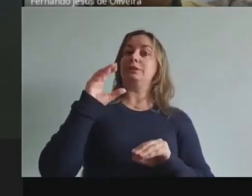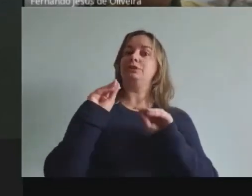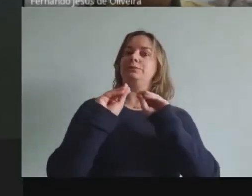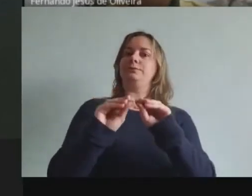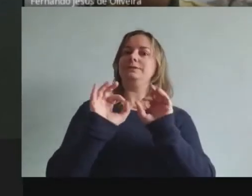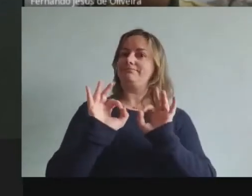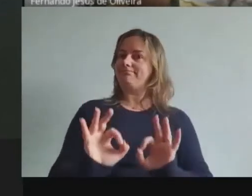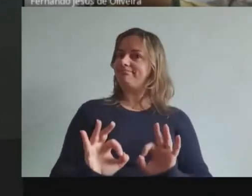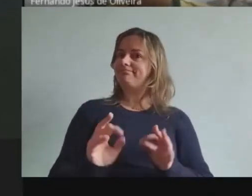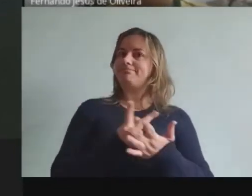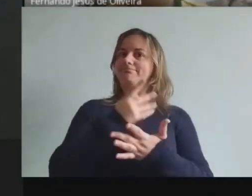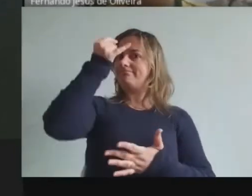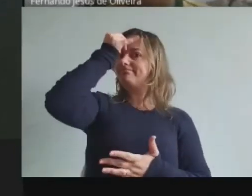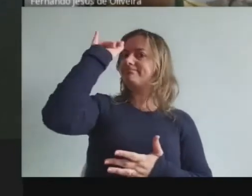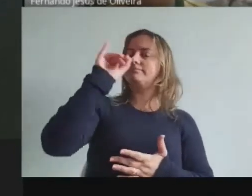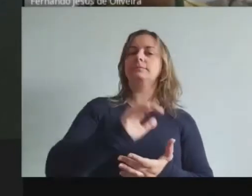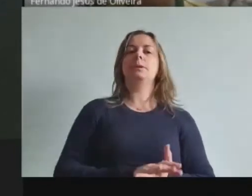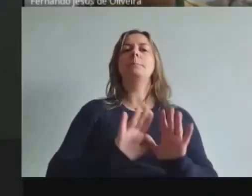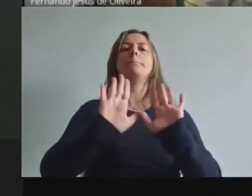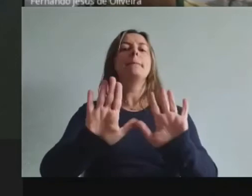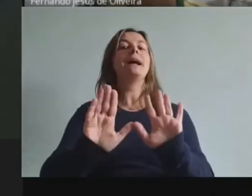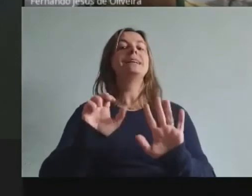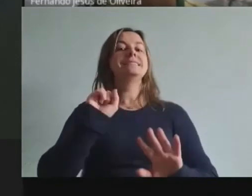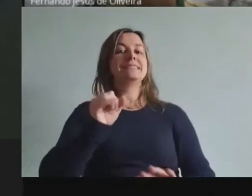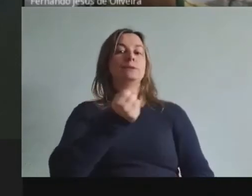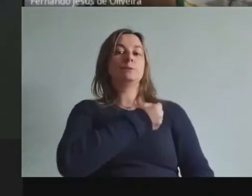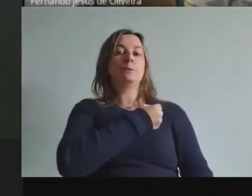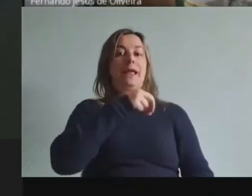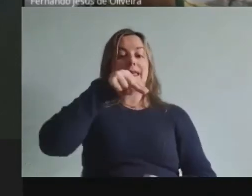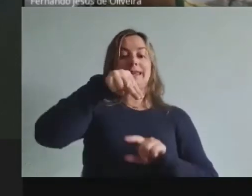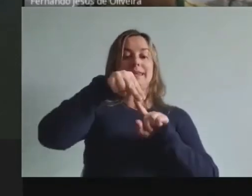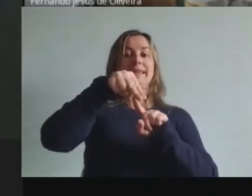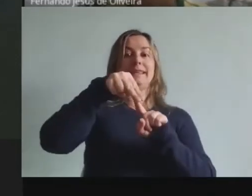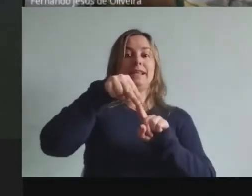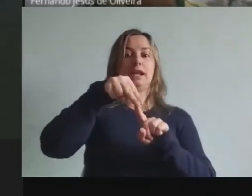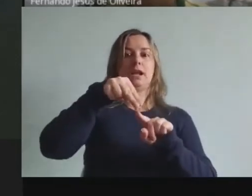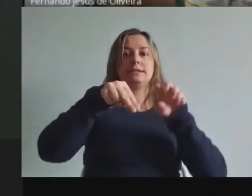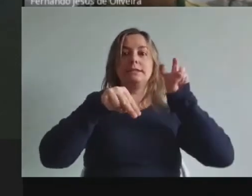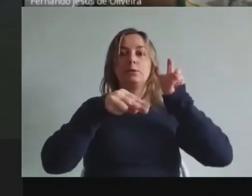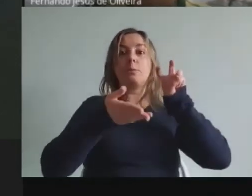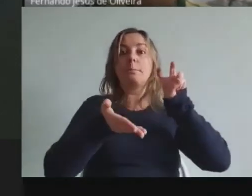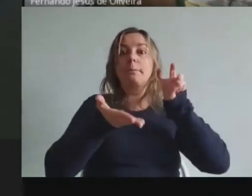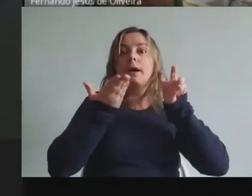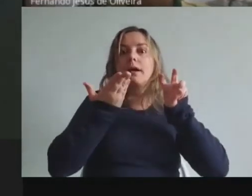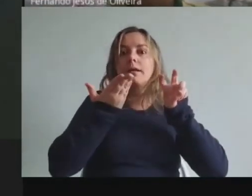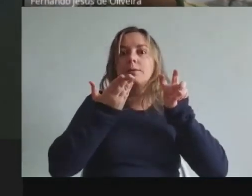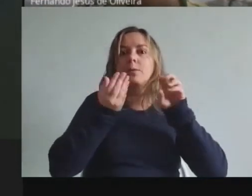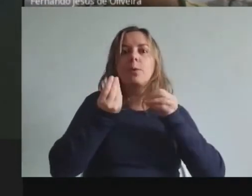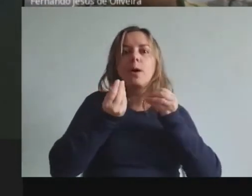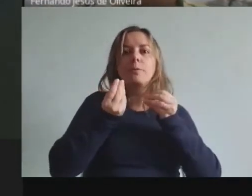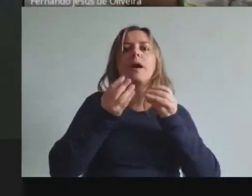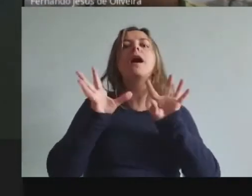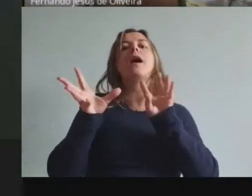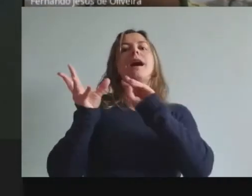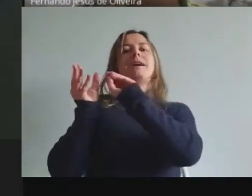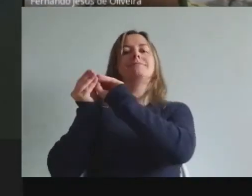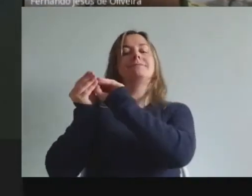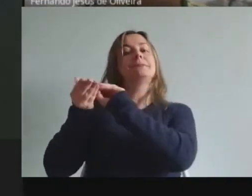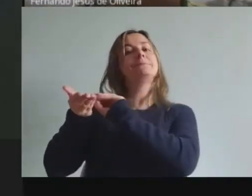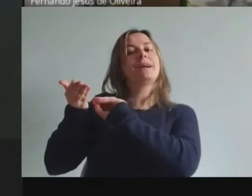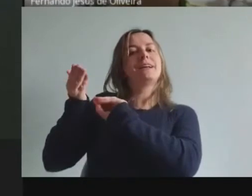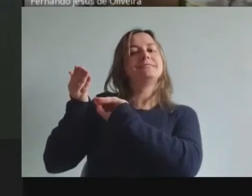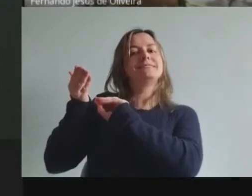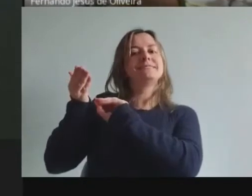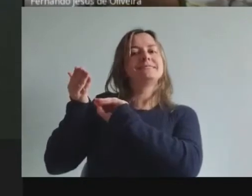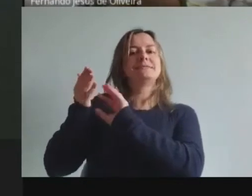Agora, e se esse n for maior do que 5? Tá? Aí, a gente arredonda, a gente joga para